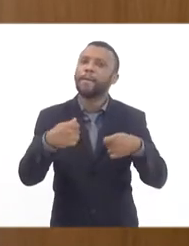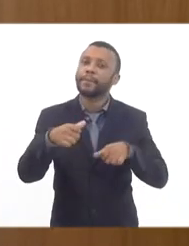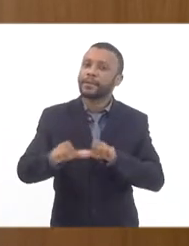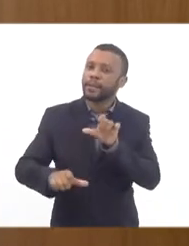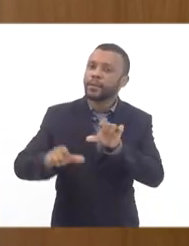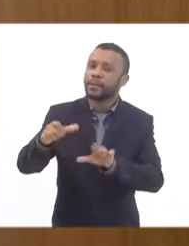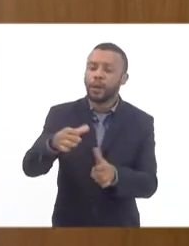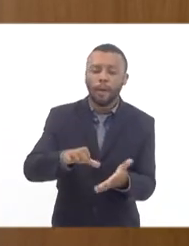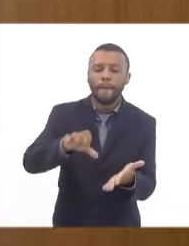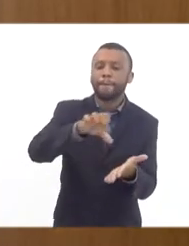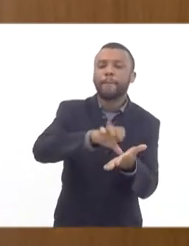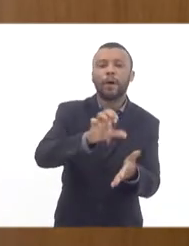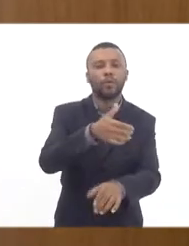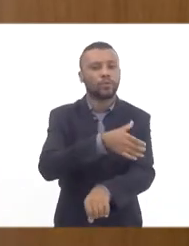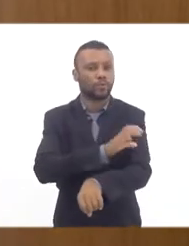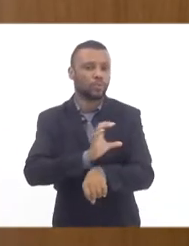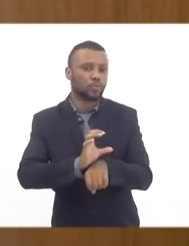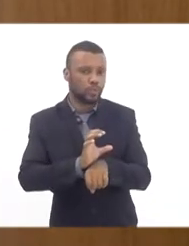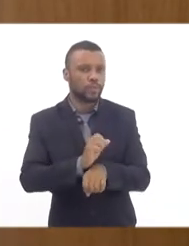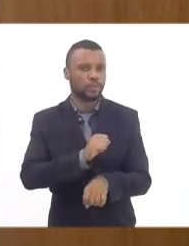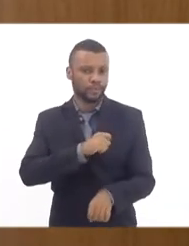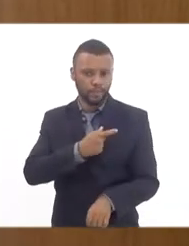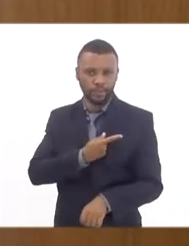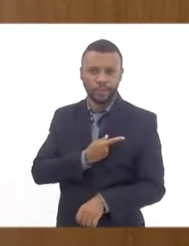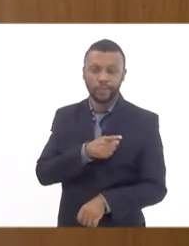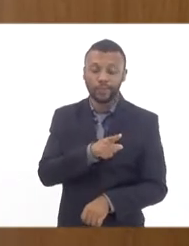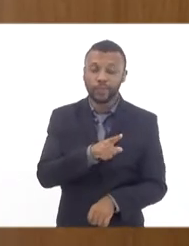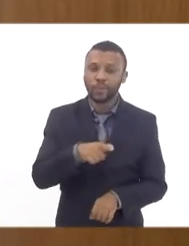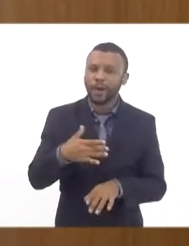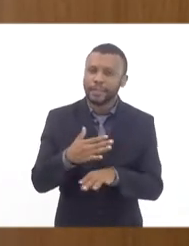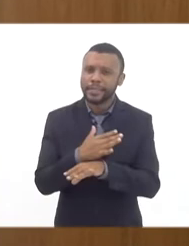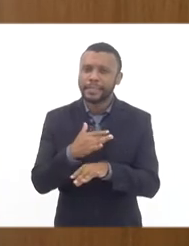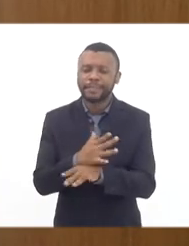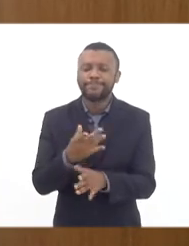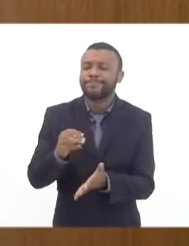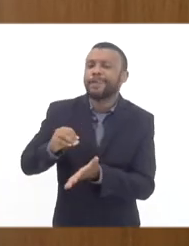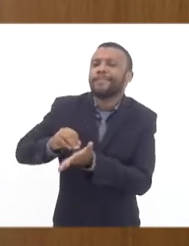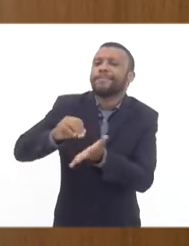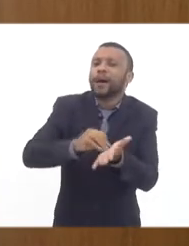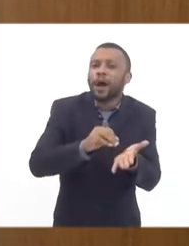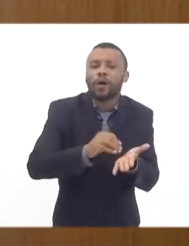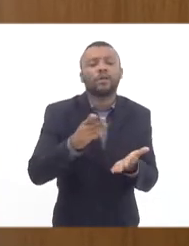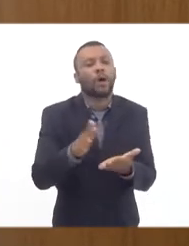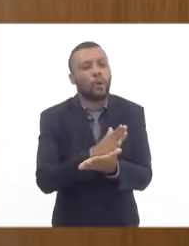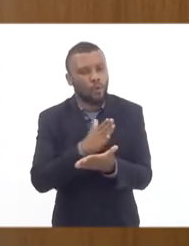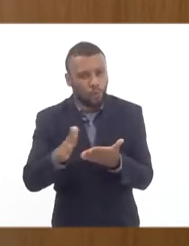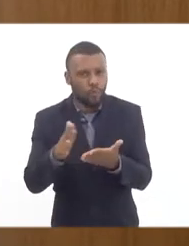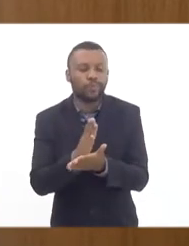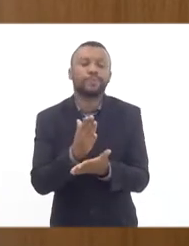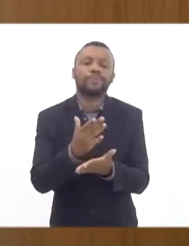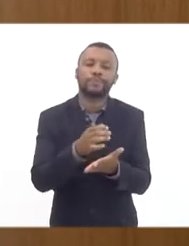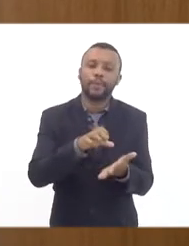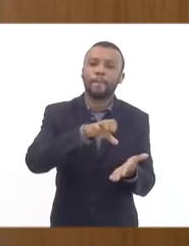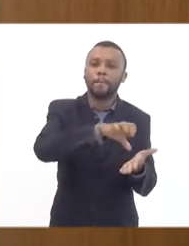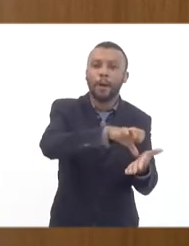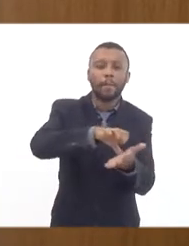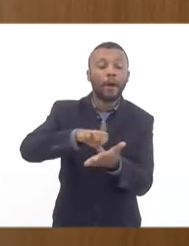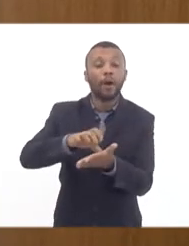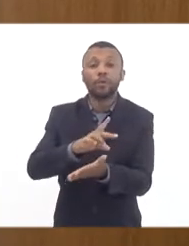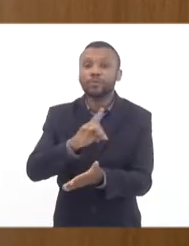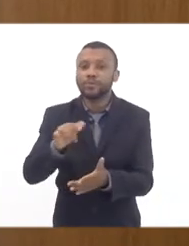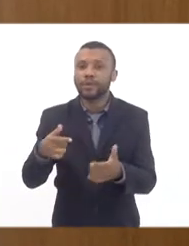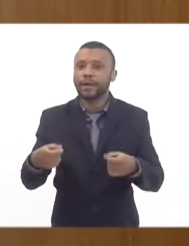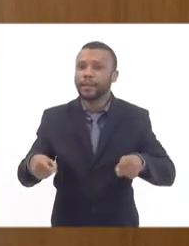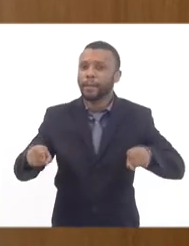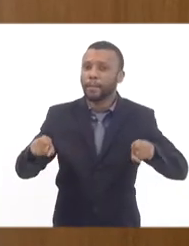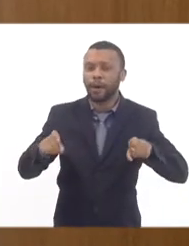cidade realmente é muito carente de alguns equipamentos culturais. No dia da posse do Conselho